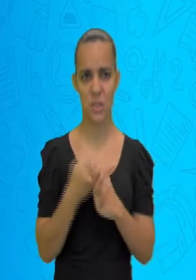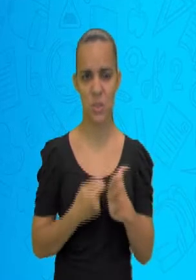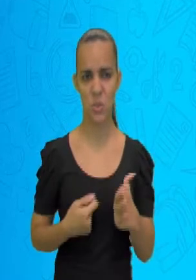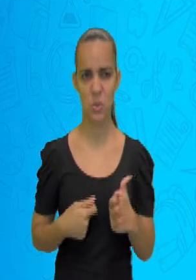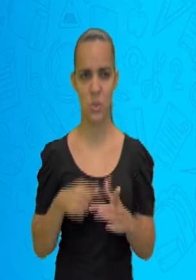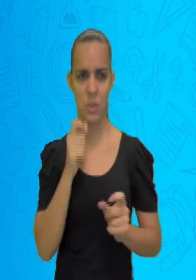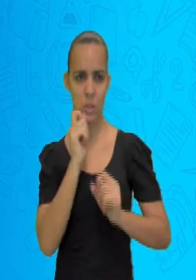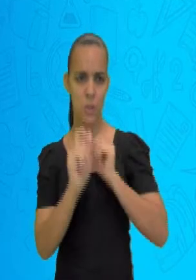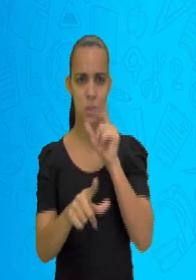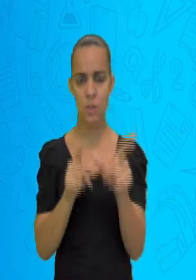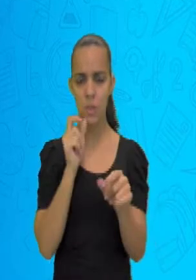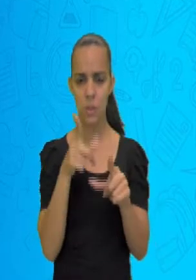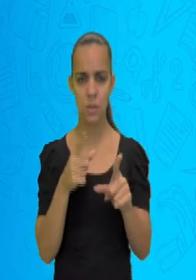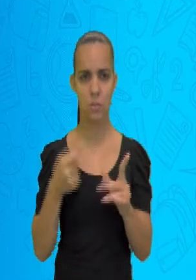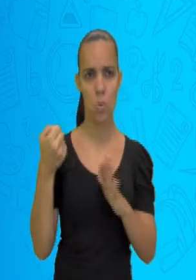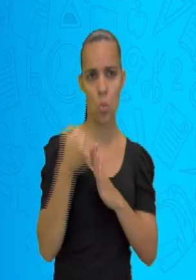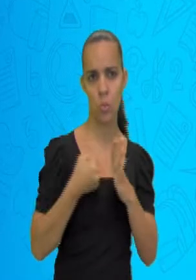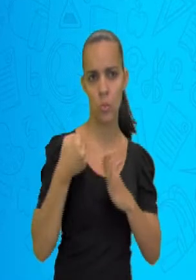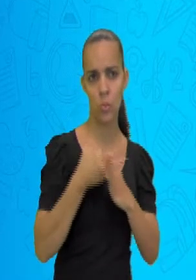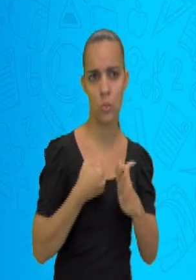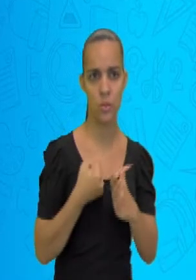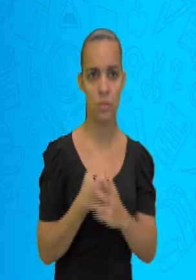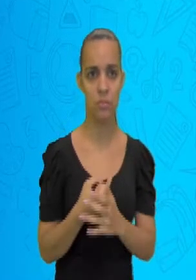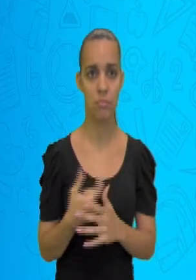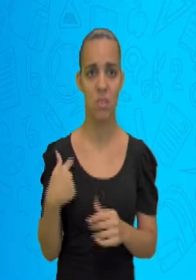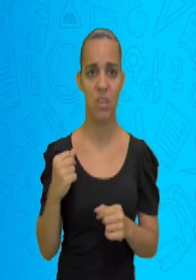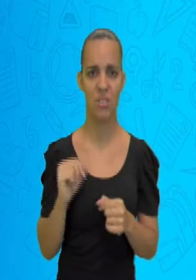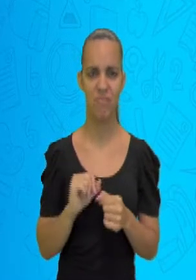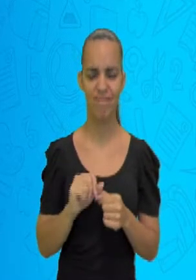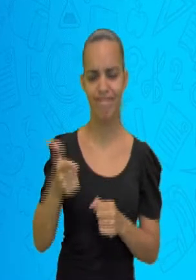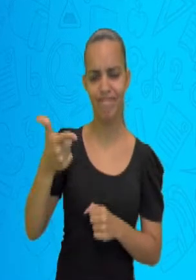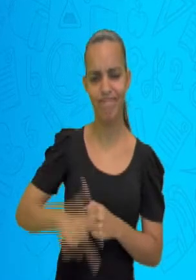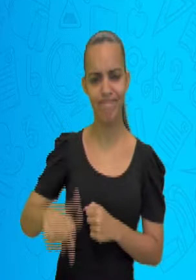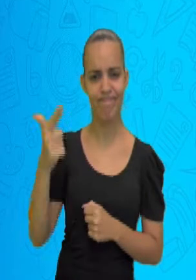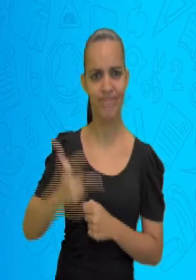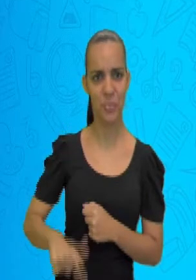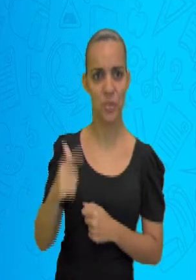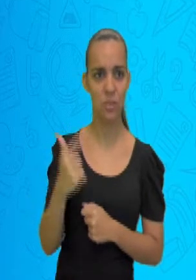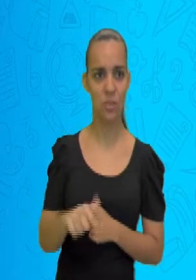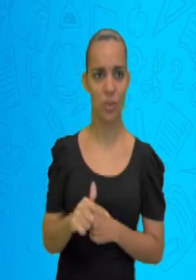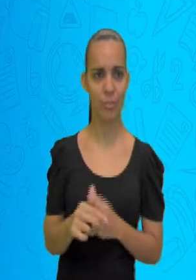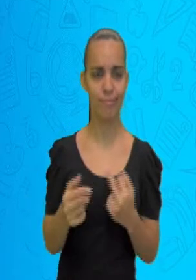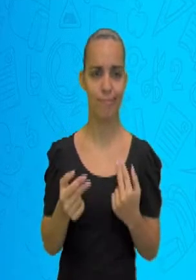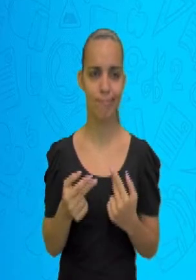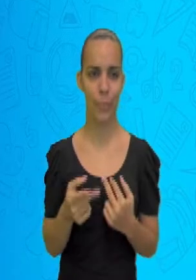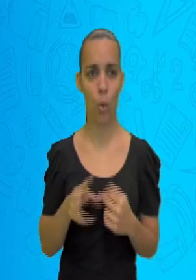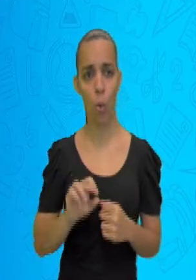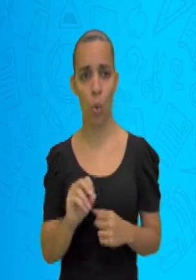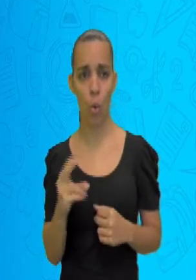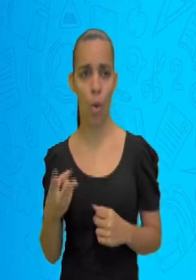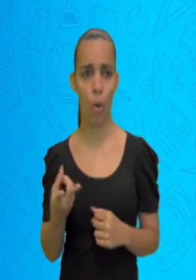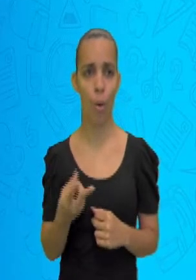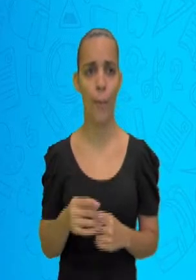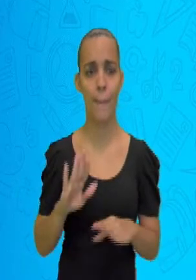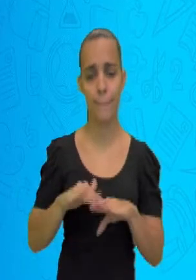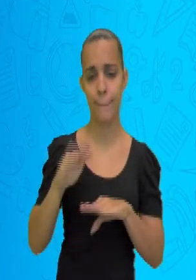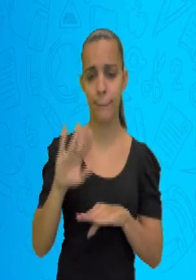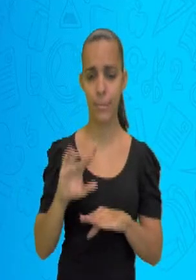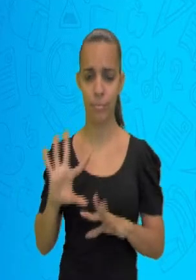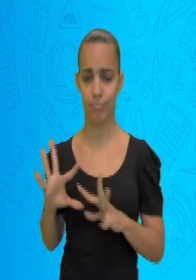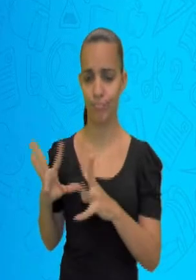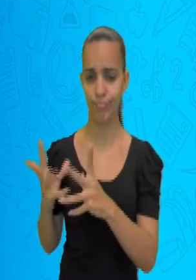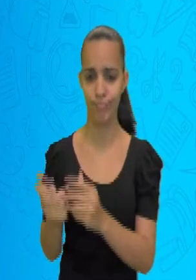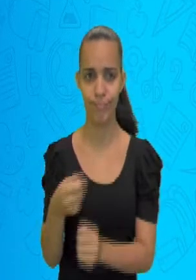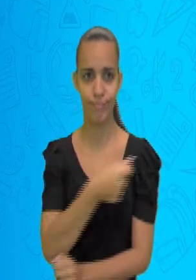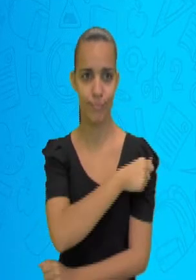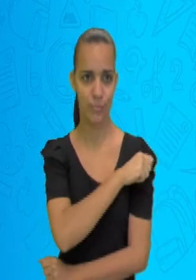físicas, feitas de maneira repetitiva por um ou mais alunos contra